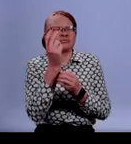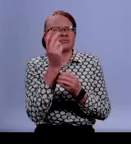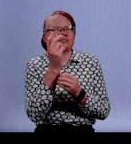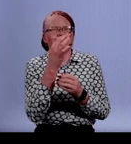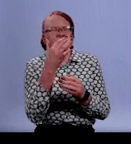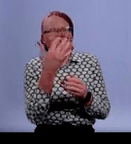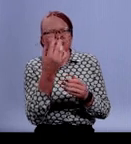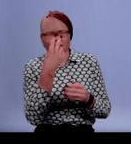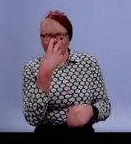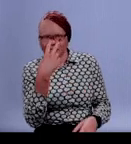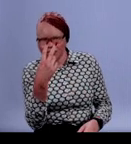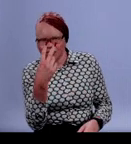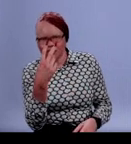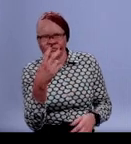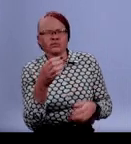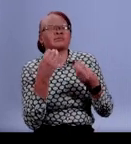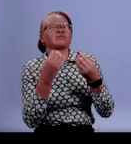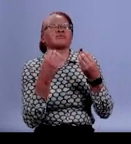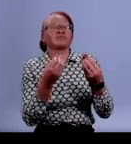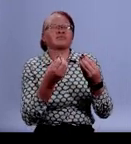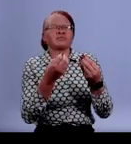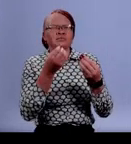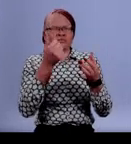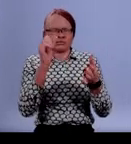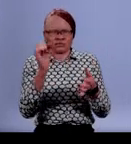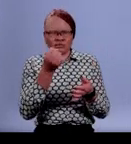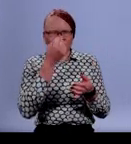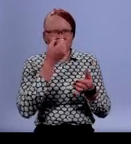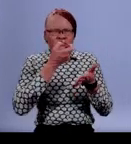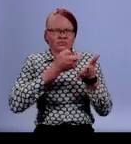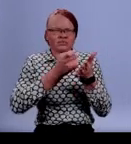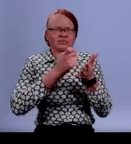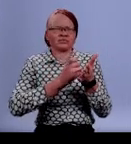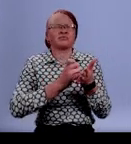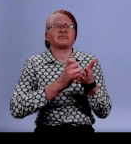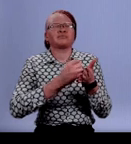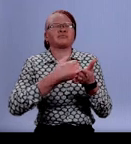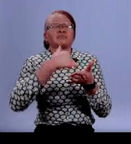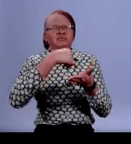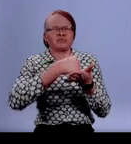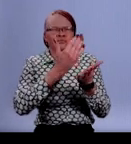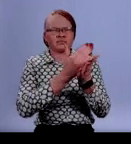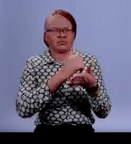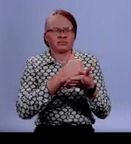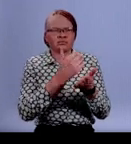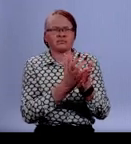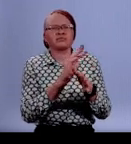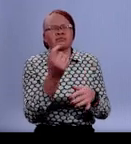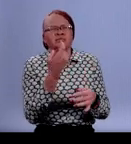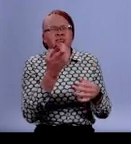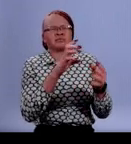potência observa como se pode determinar o número de quadrículas em cada